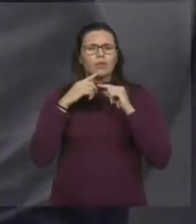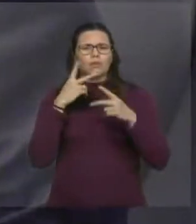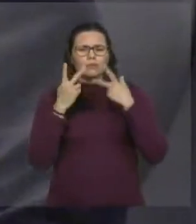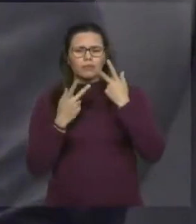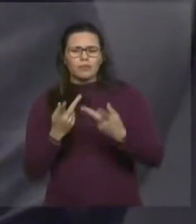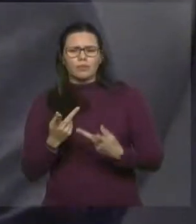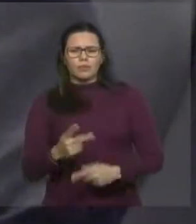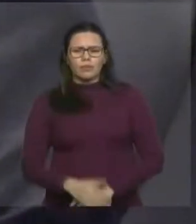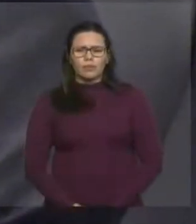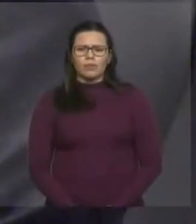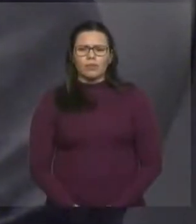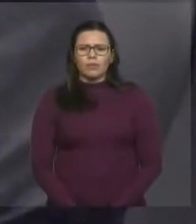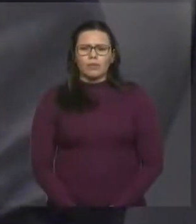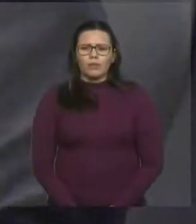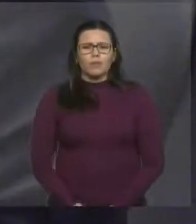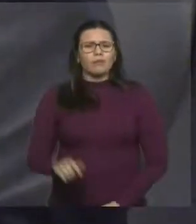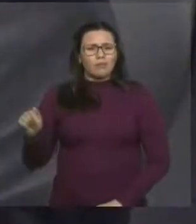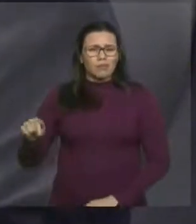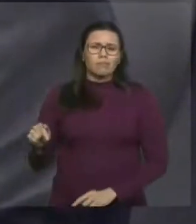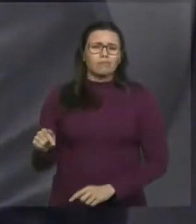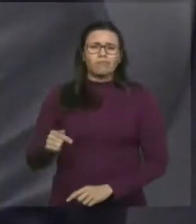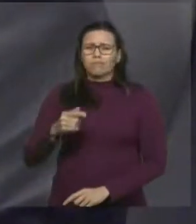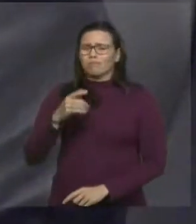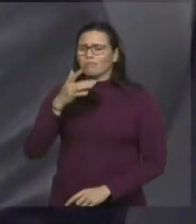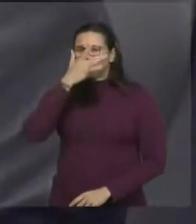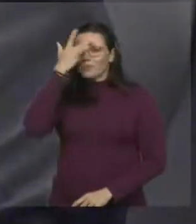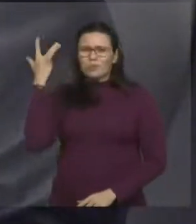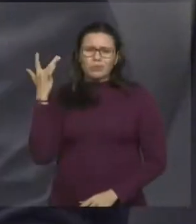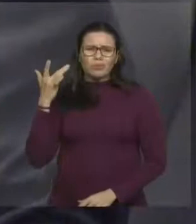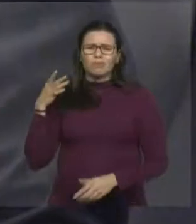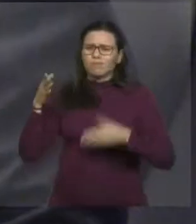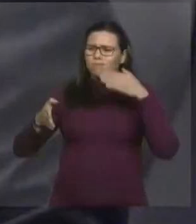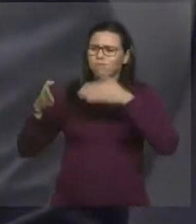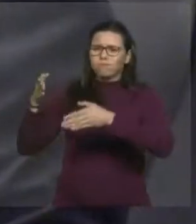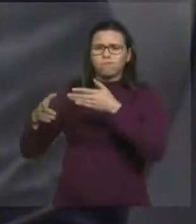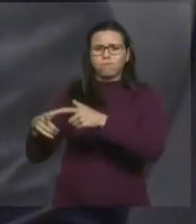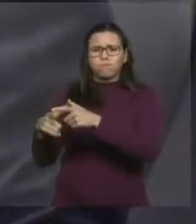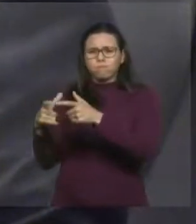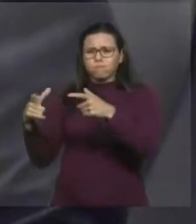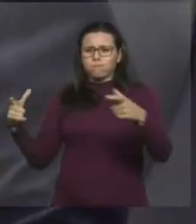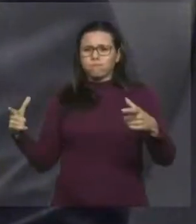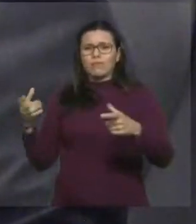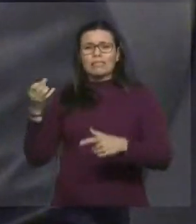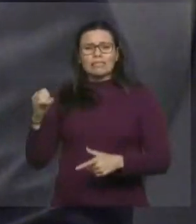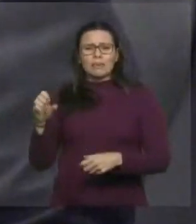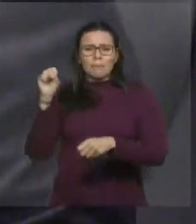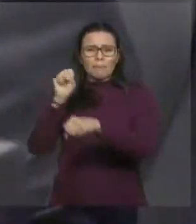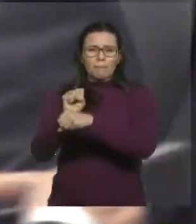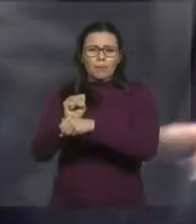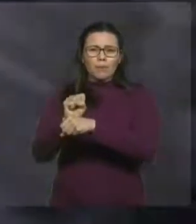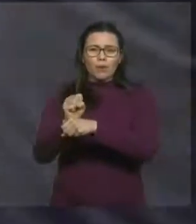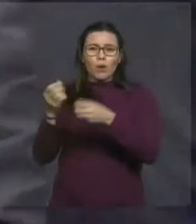para o atendimento lá. A demanda é muito grande. Para você ter uma ideia, se paralisasse tudo hoje para atender